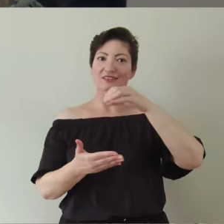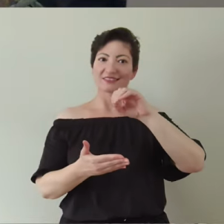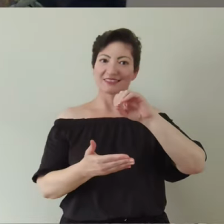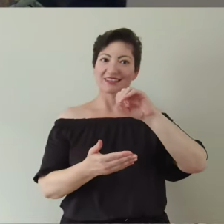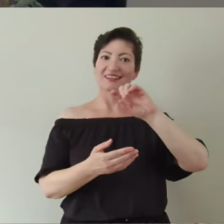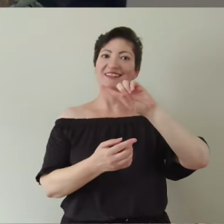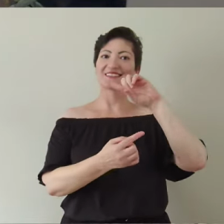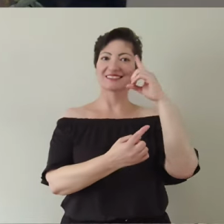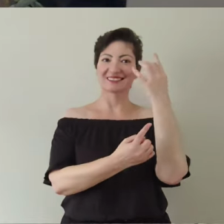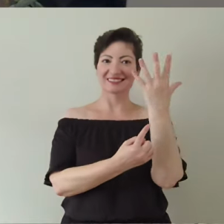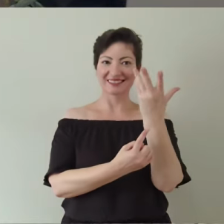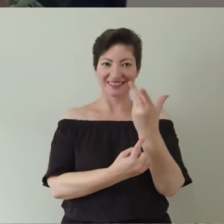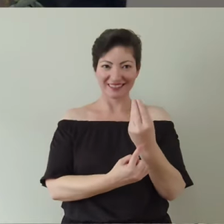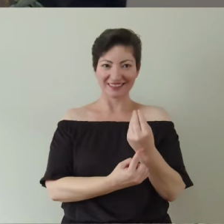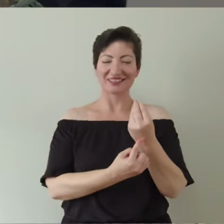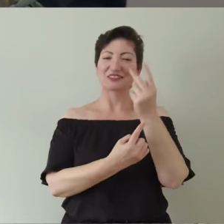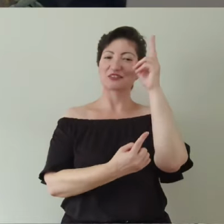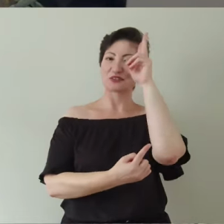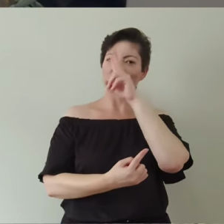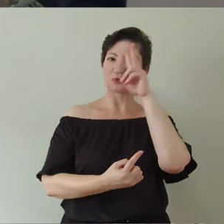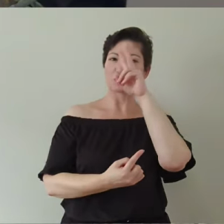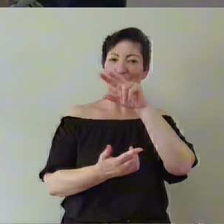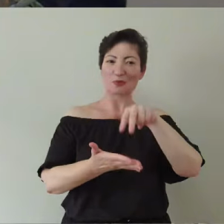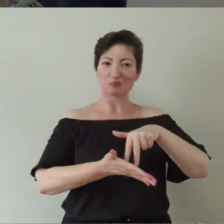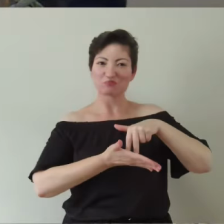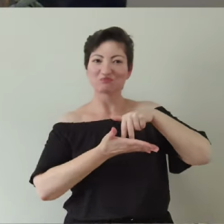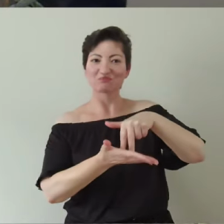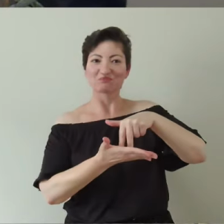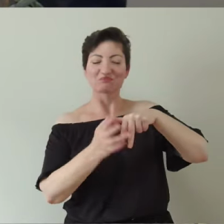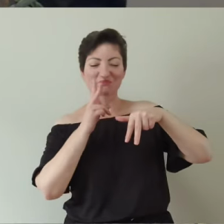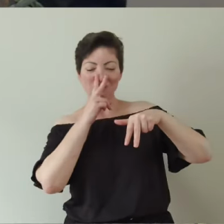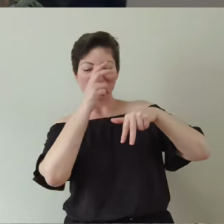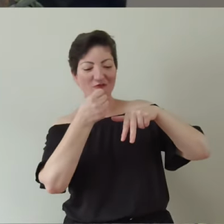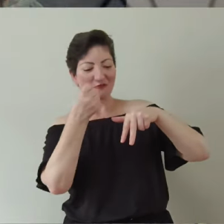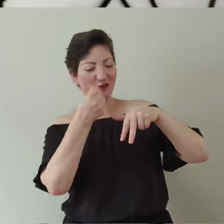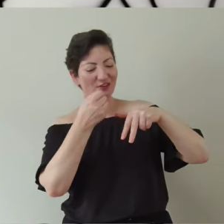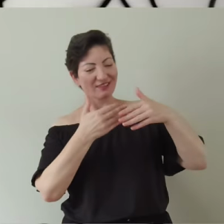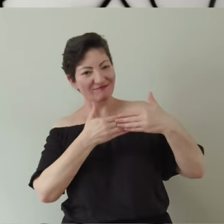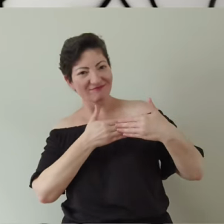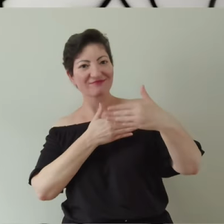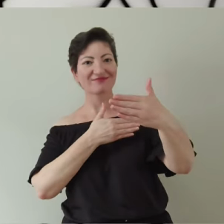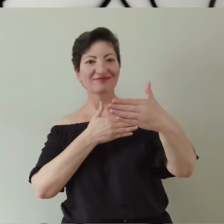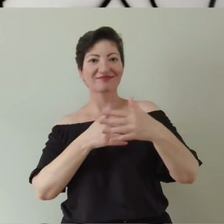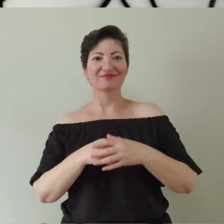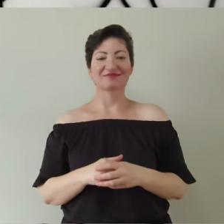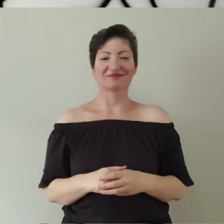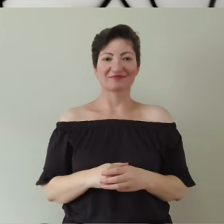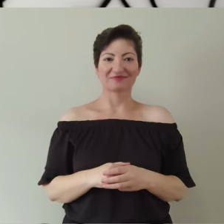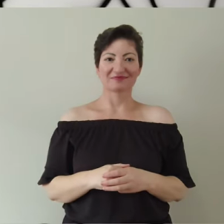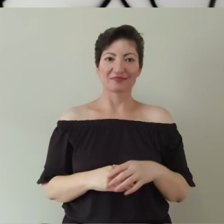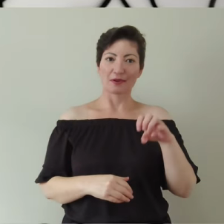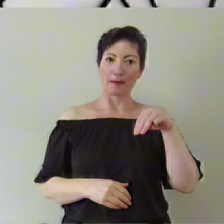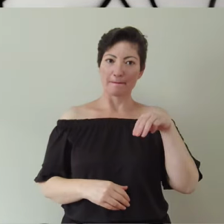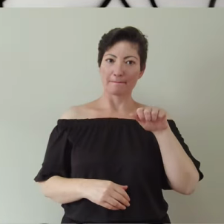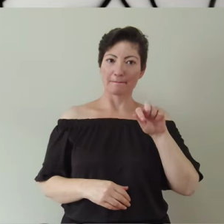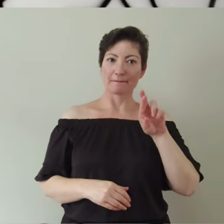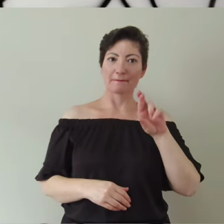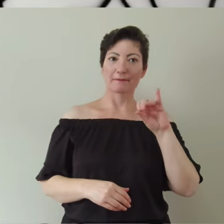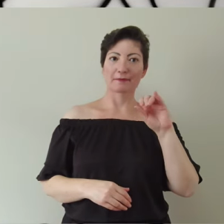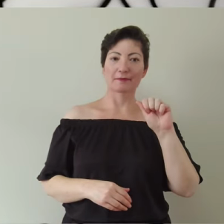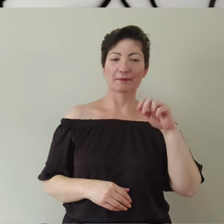consolidado, com mais de 10 anos de história e muitos anos ainda para frente. Nessa época, a Mariana Boaz estava com a gente,